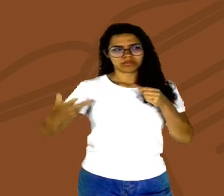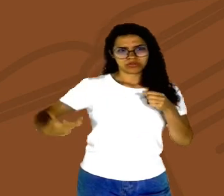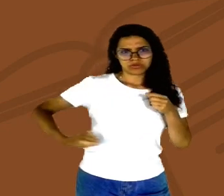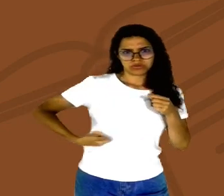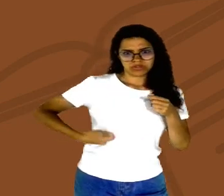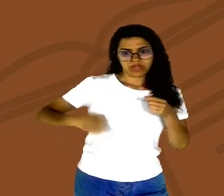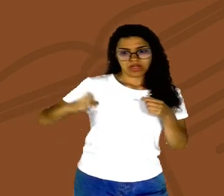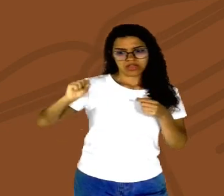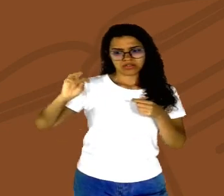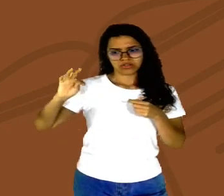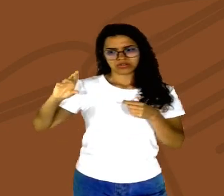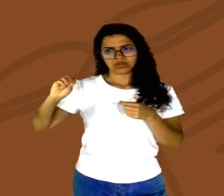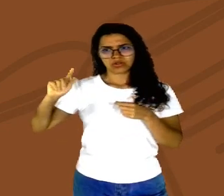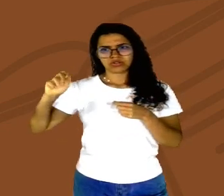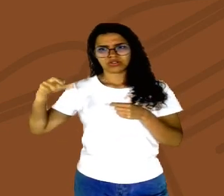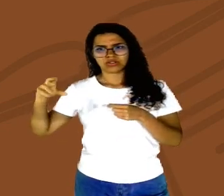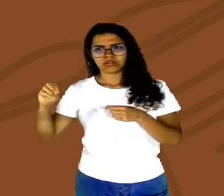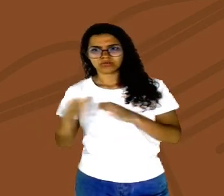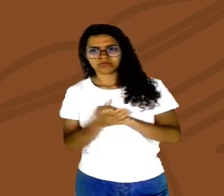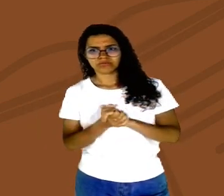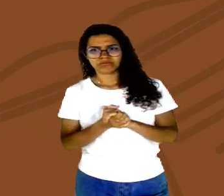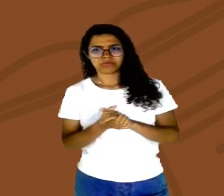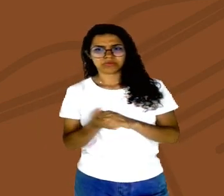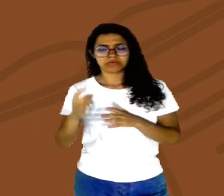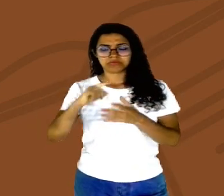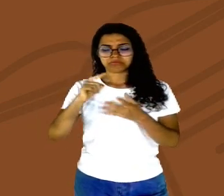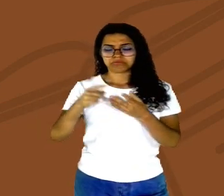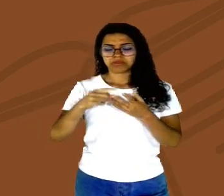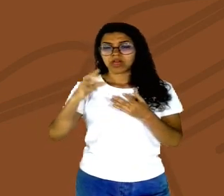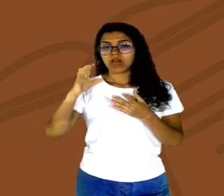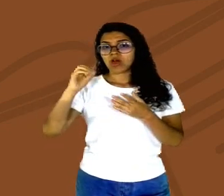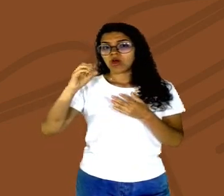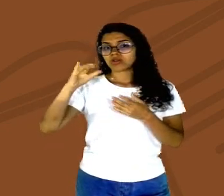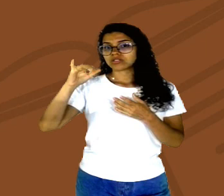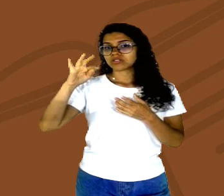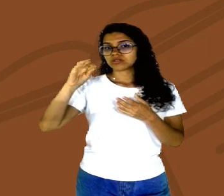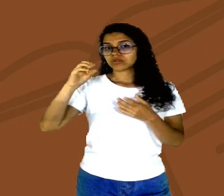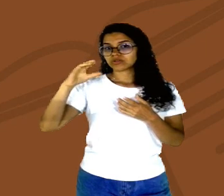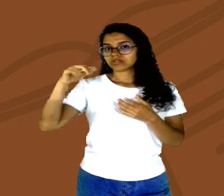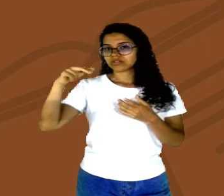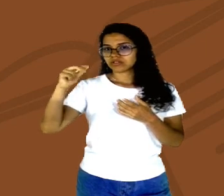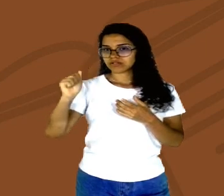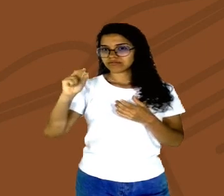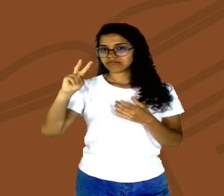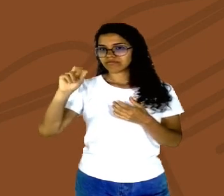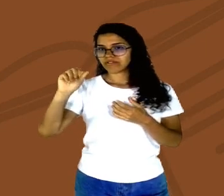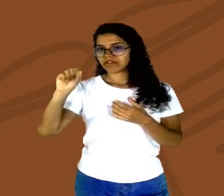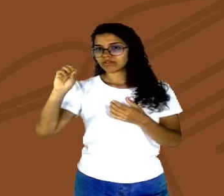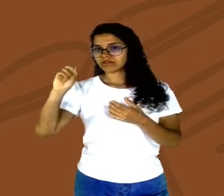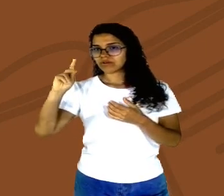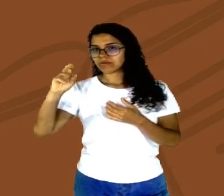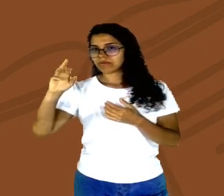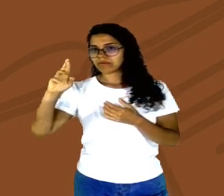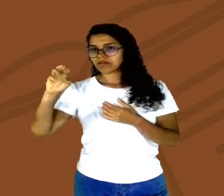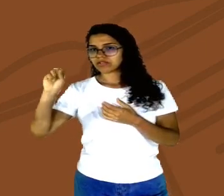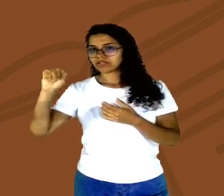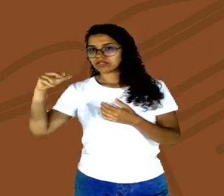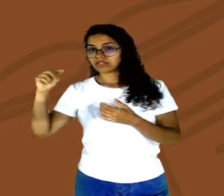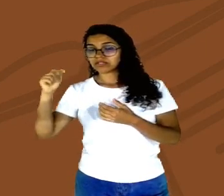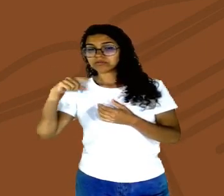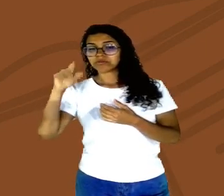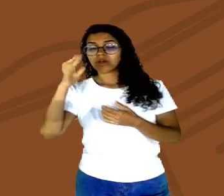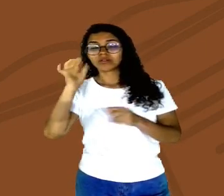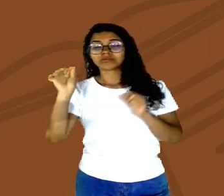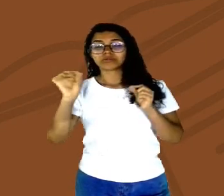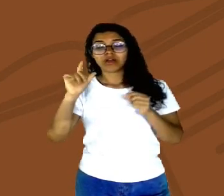estrógeno? Será que produz ocitocina e vasopressina? Ou será que produz o glucagon